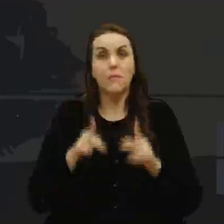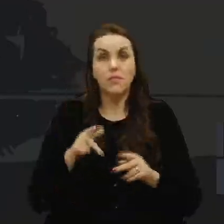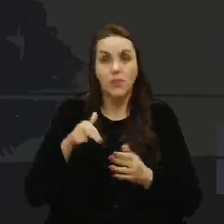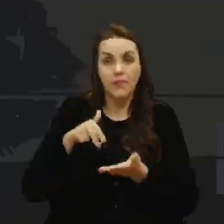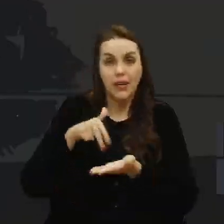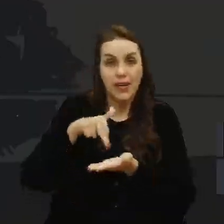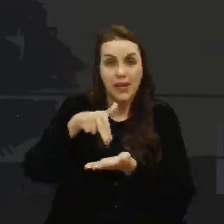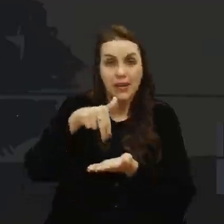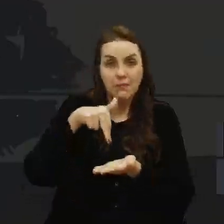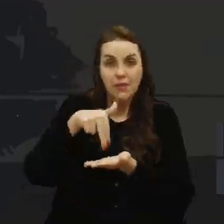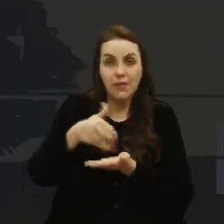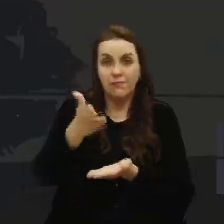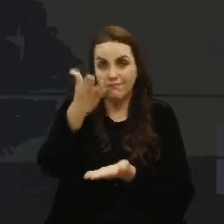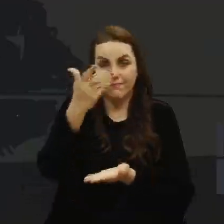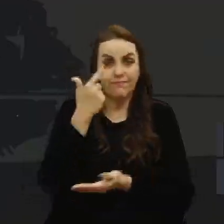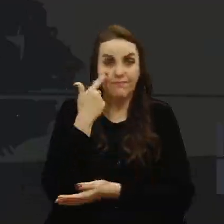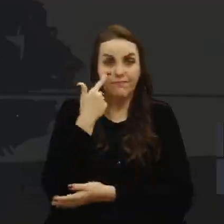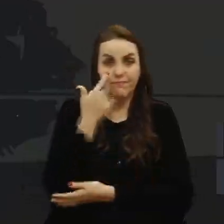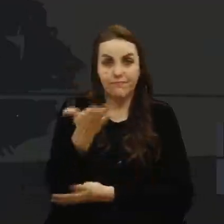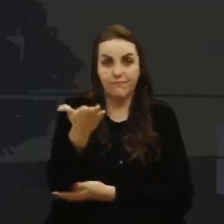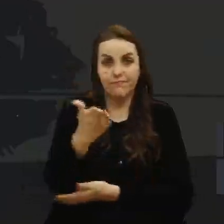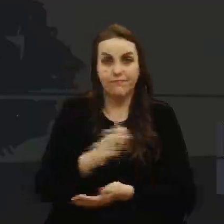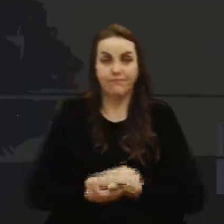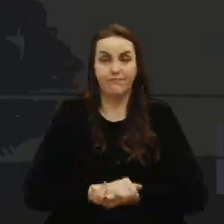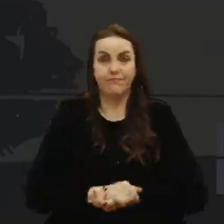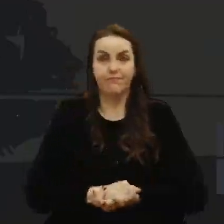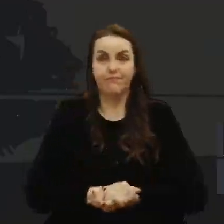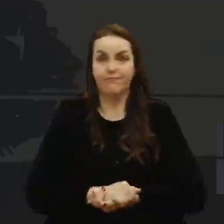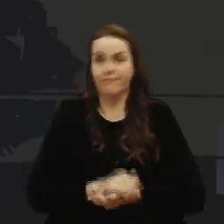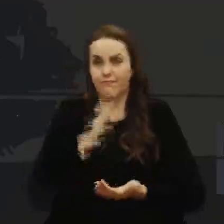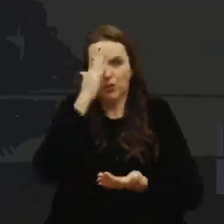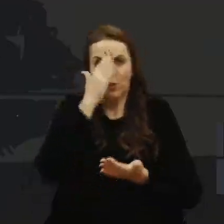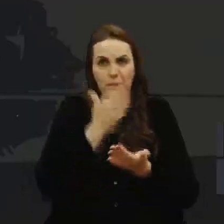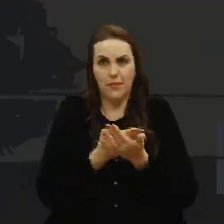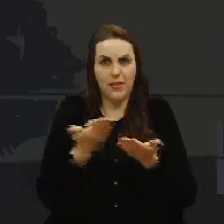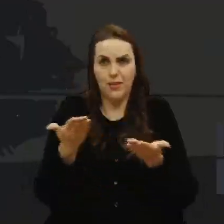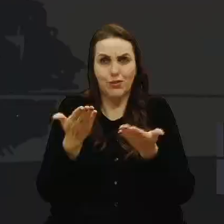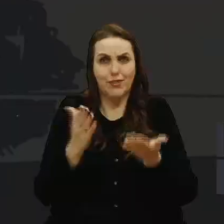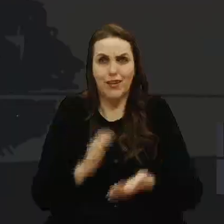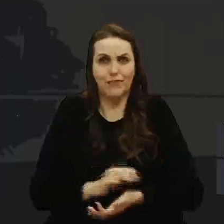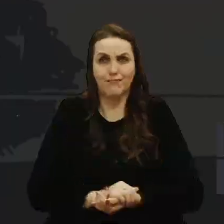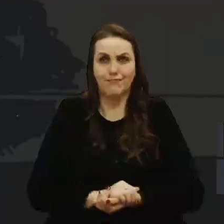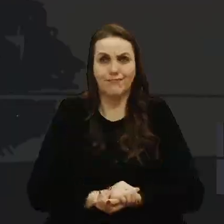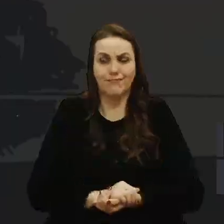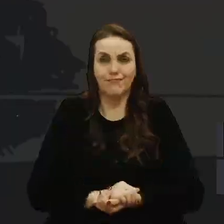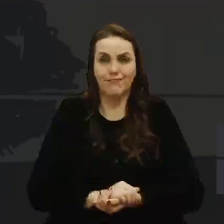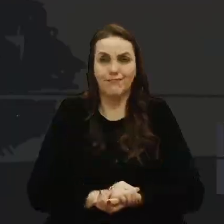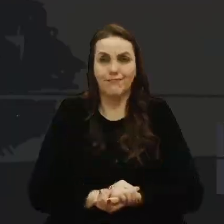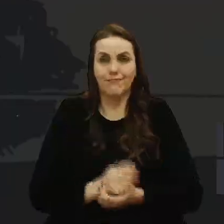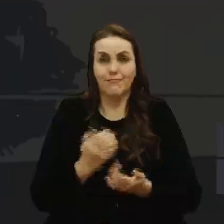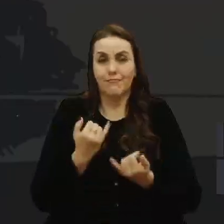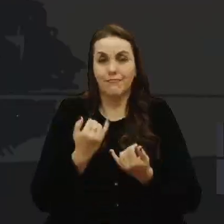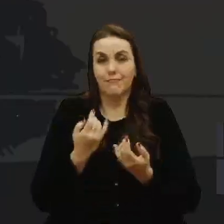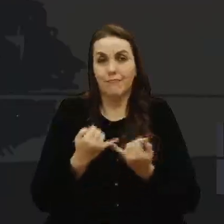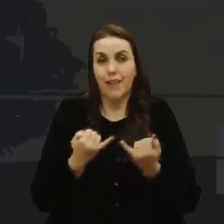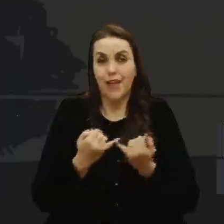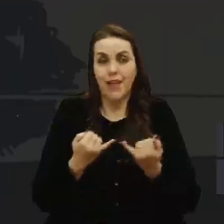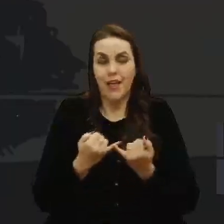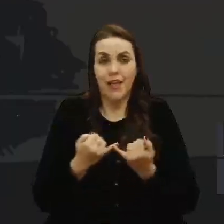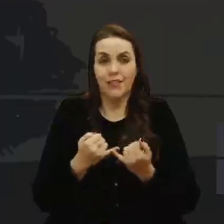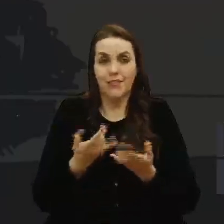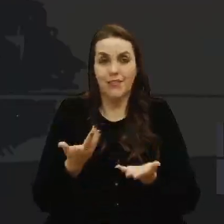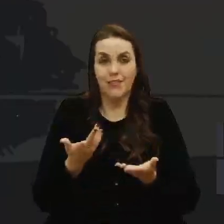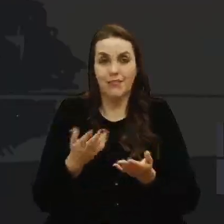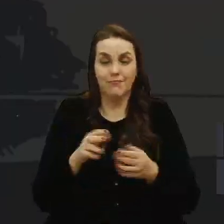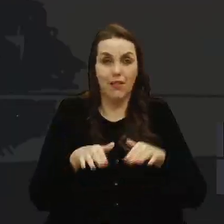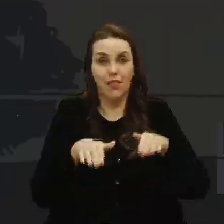aqui. Olha isso. Não, é inacreditável. Parece The Walking Dead.